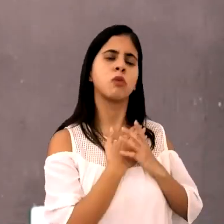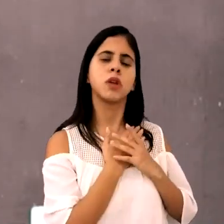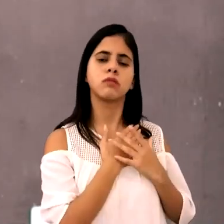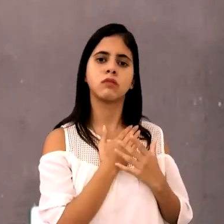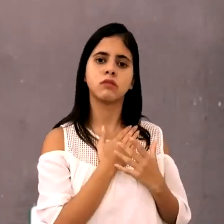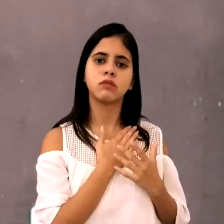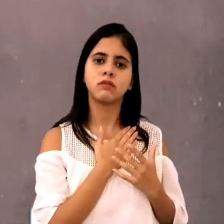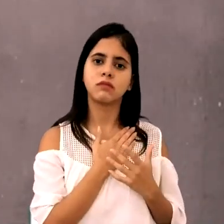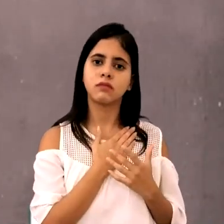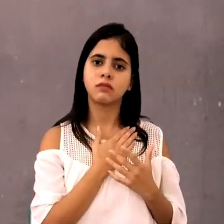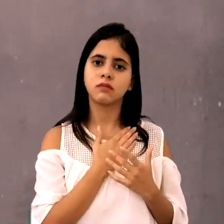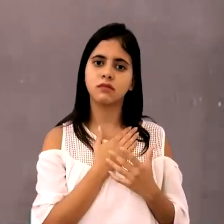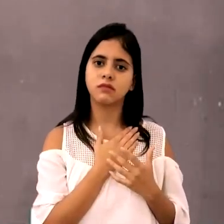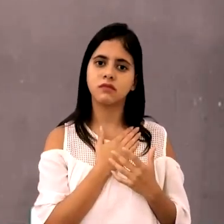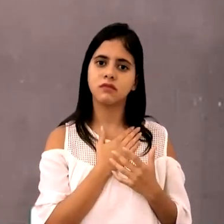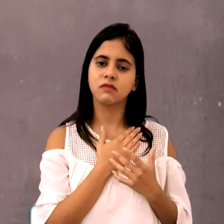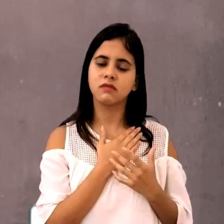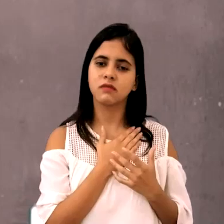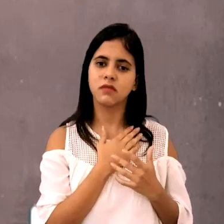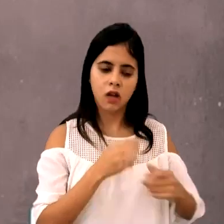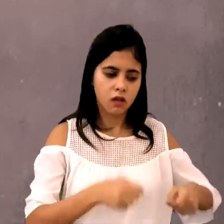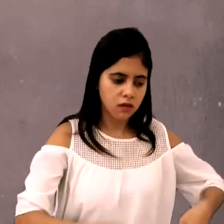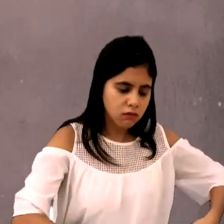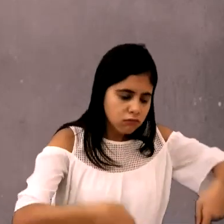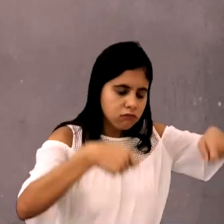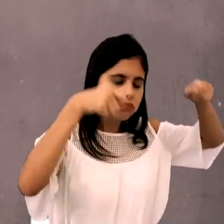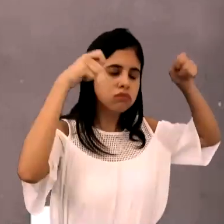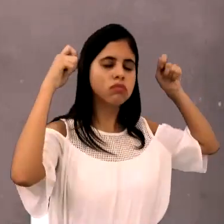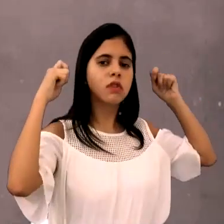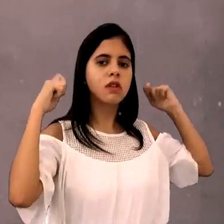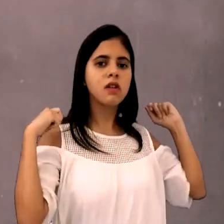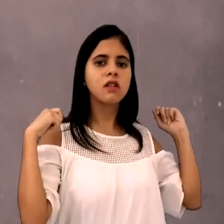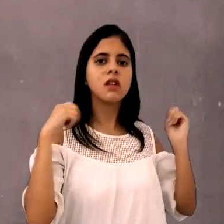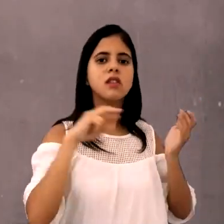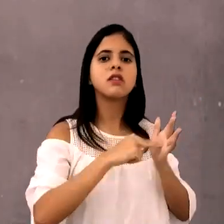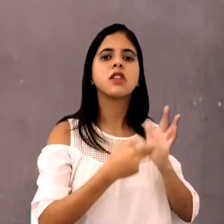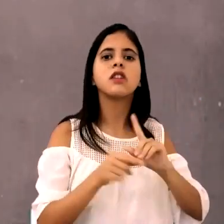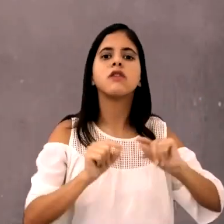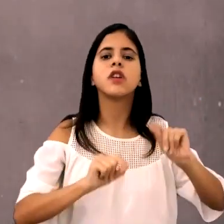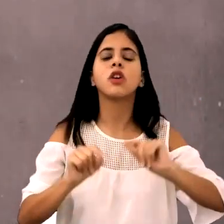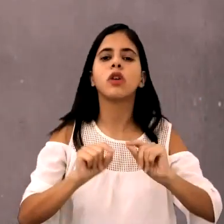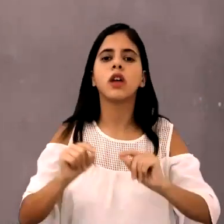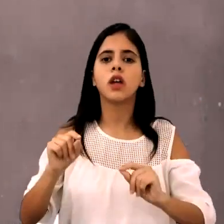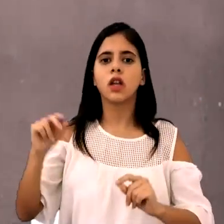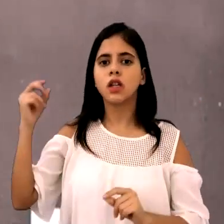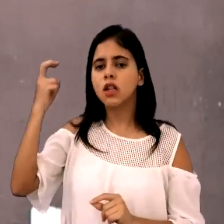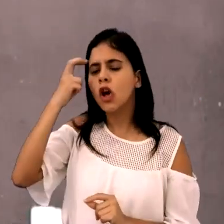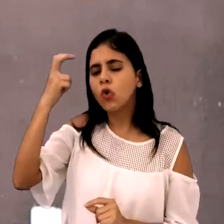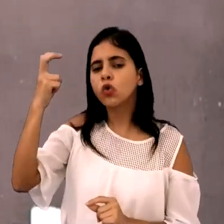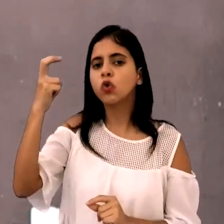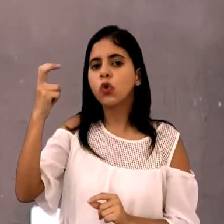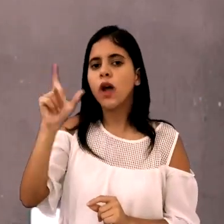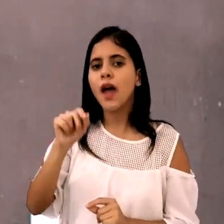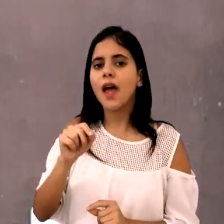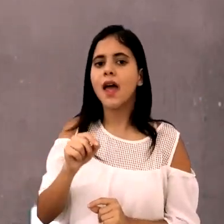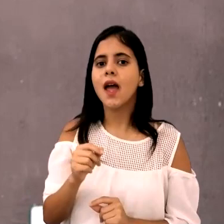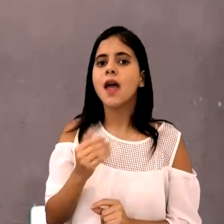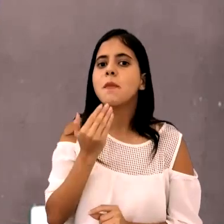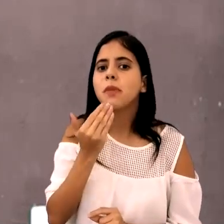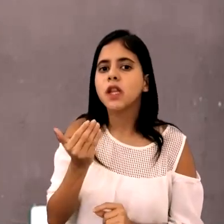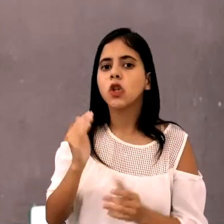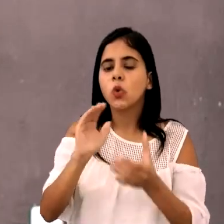Resumindo aqui, foi isso que ela disse. Estenda a sua capa sobre mim, significa, culturalmente falando, é um pedido